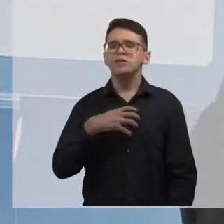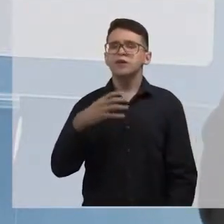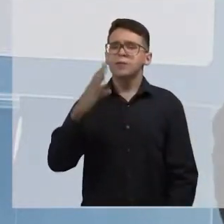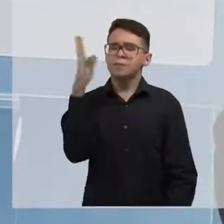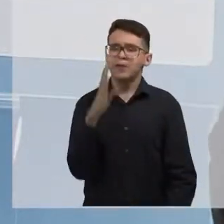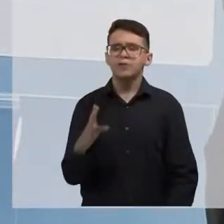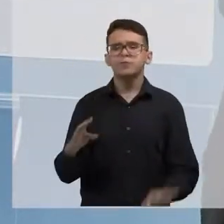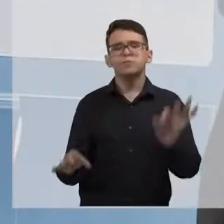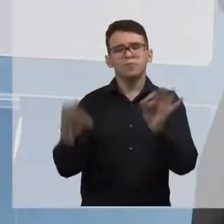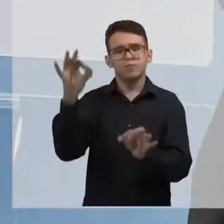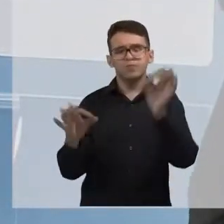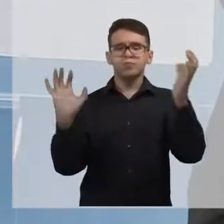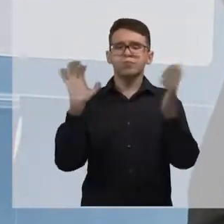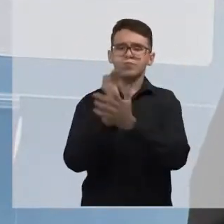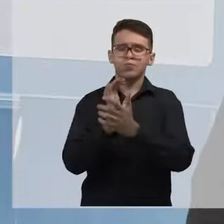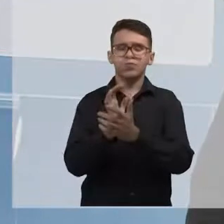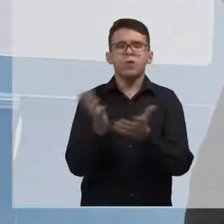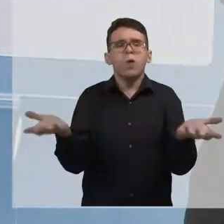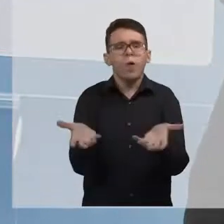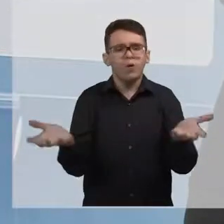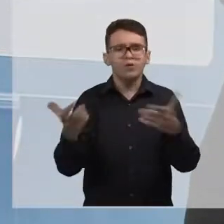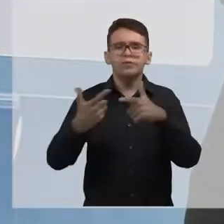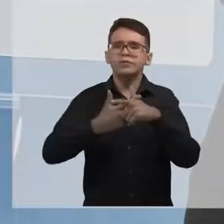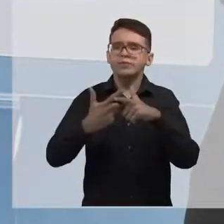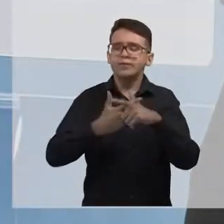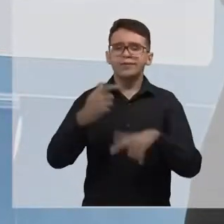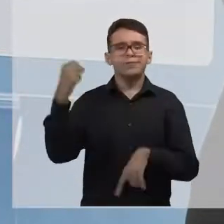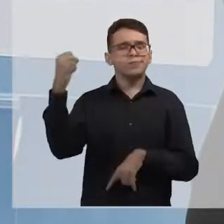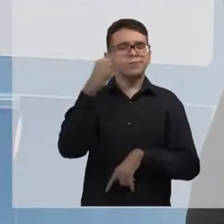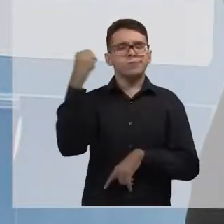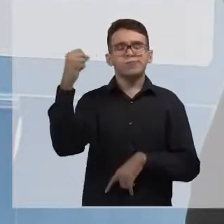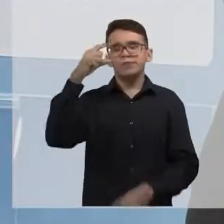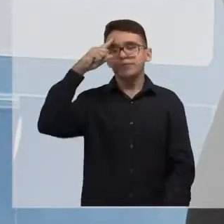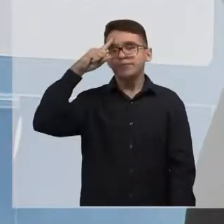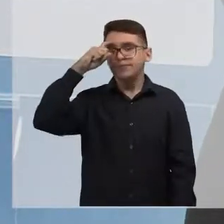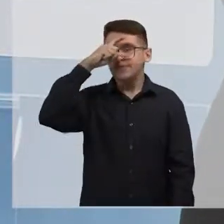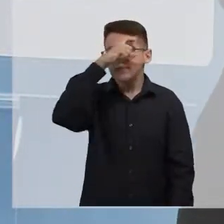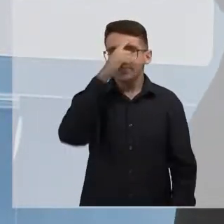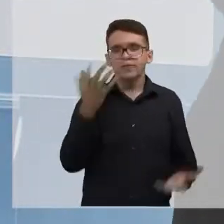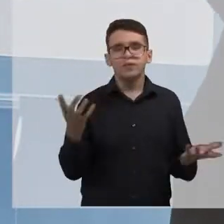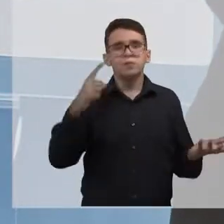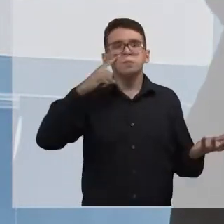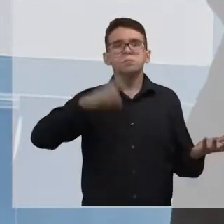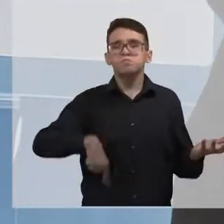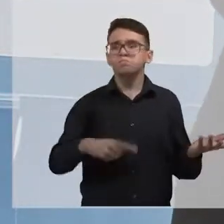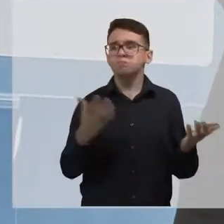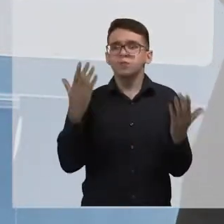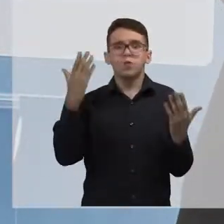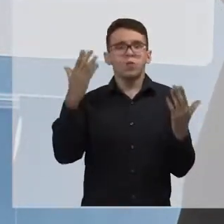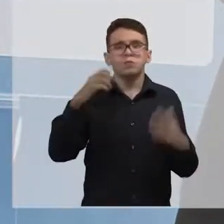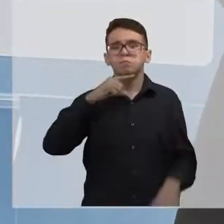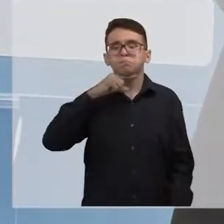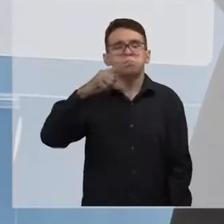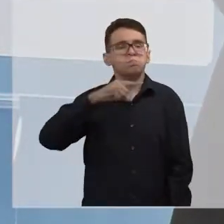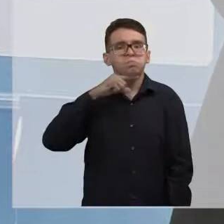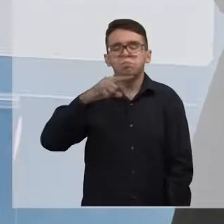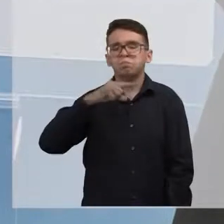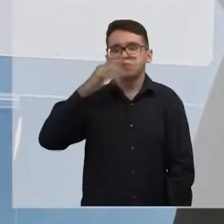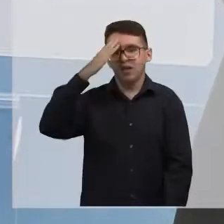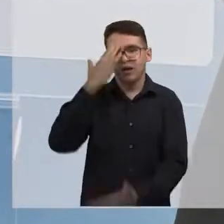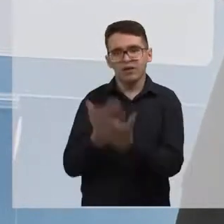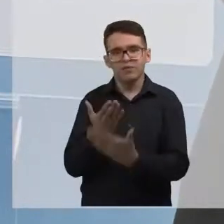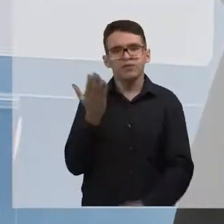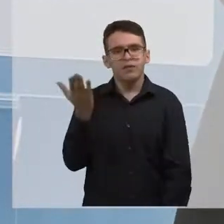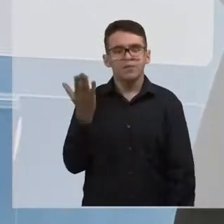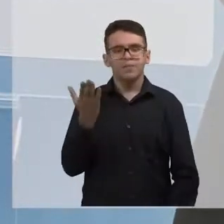brasileira, ela chegou numa situação, né, que a gente não sabe em que acreditar mais, Luiz. Sinceramente, eu mesmo, eu